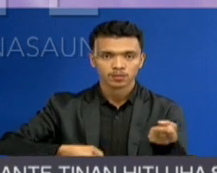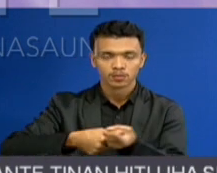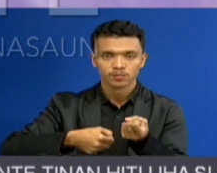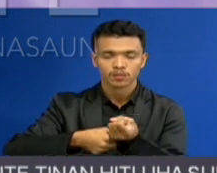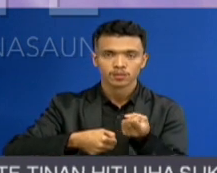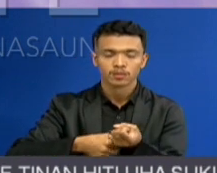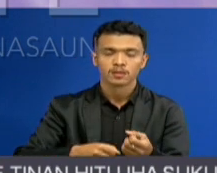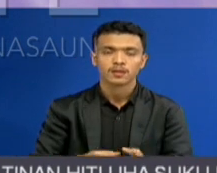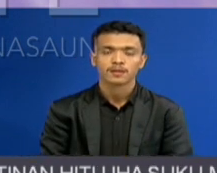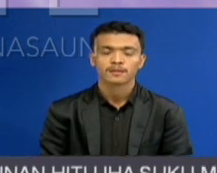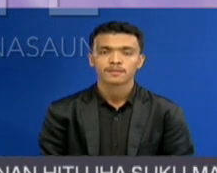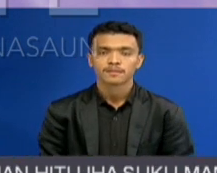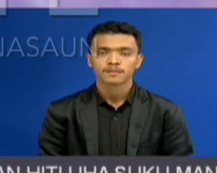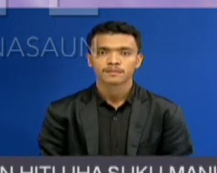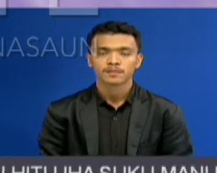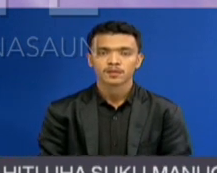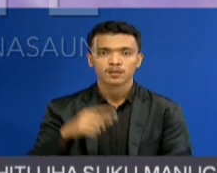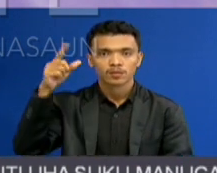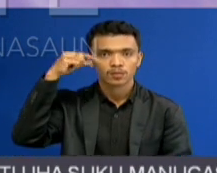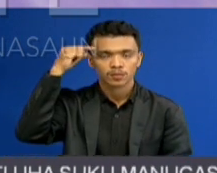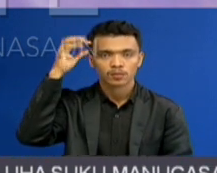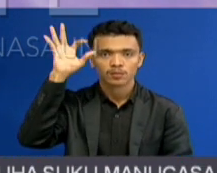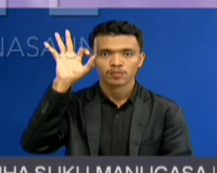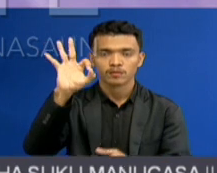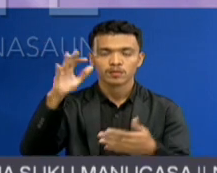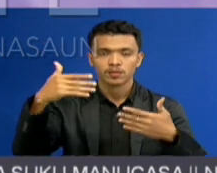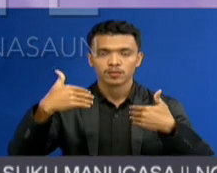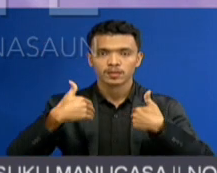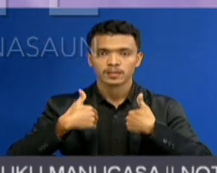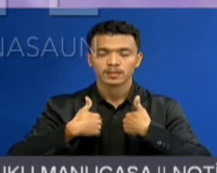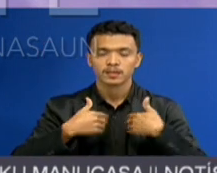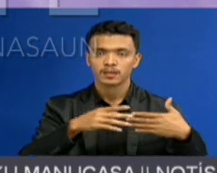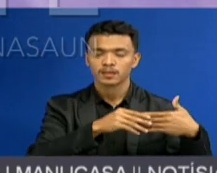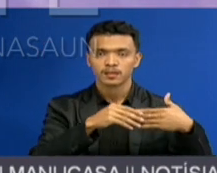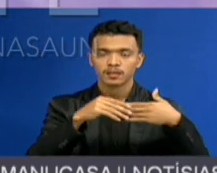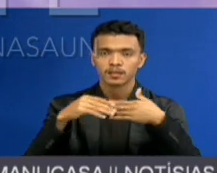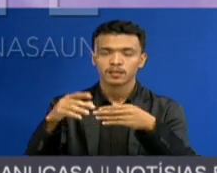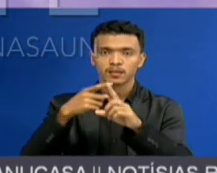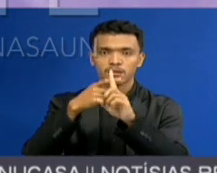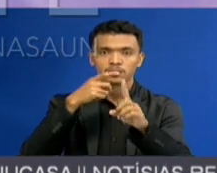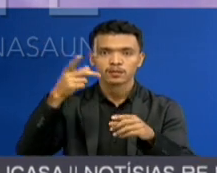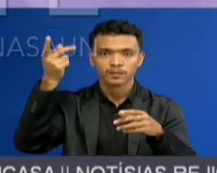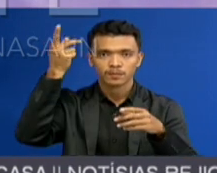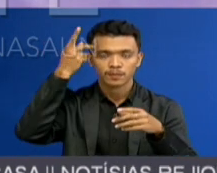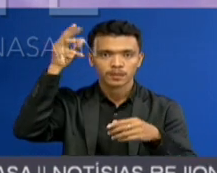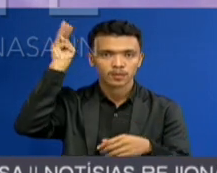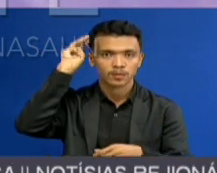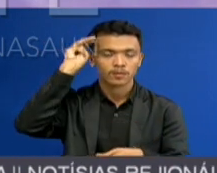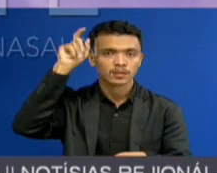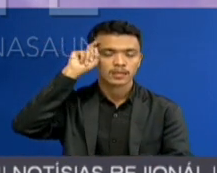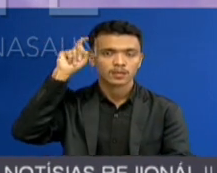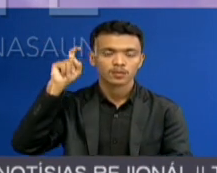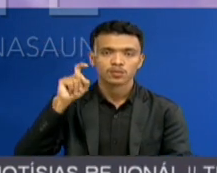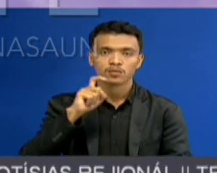intensifica lili é bom ser até na cata no governo constitucional e a minha neve liderado se primeiro ministro Kairala